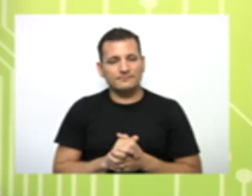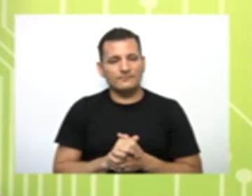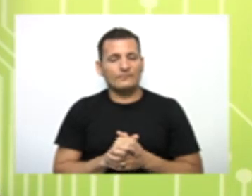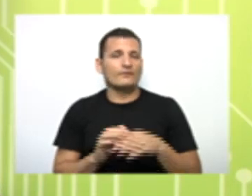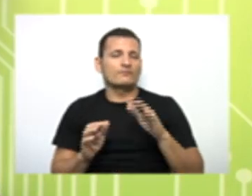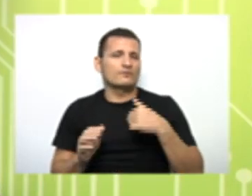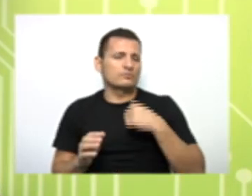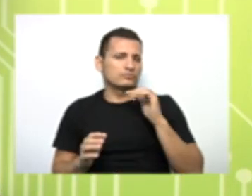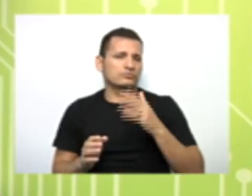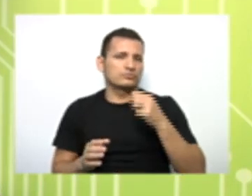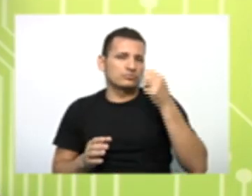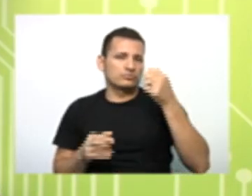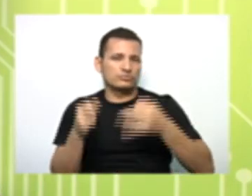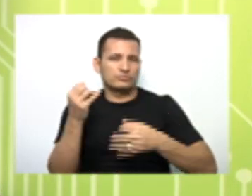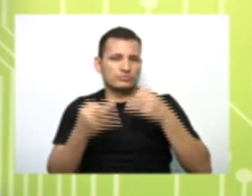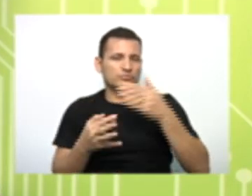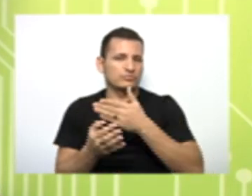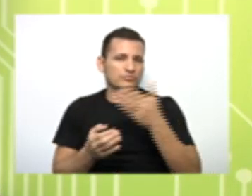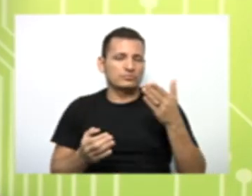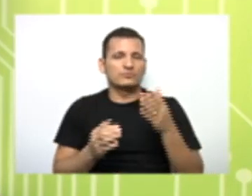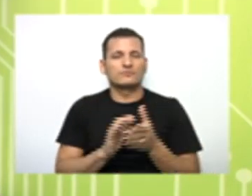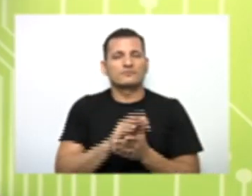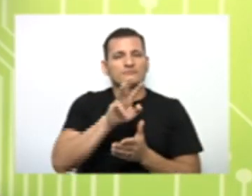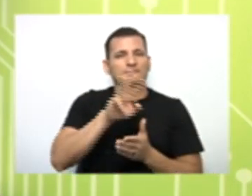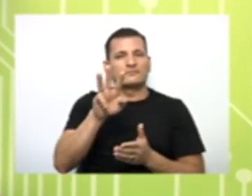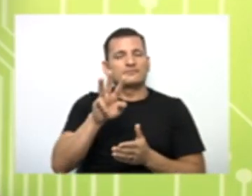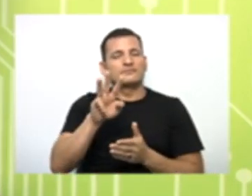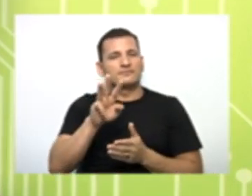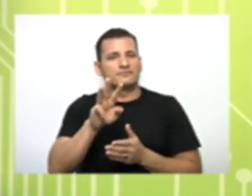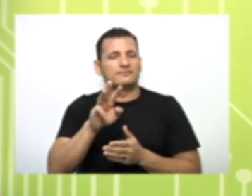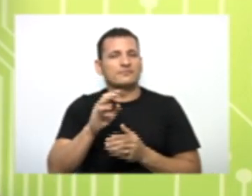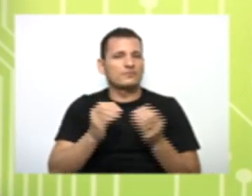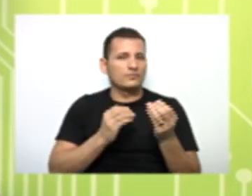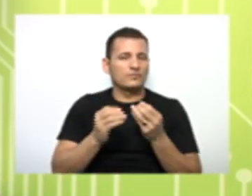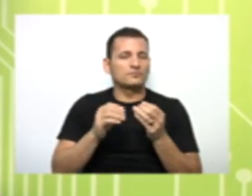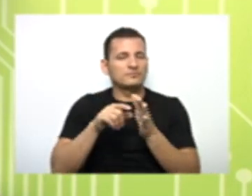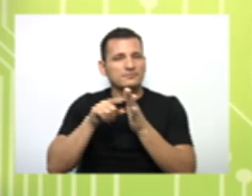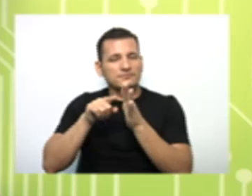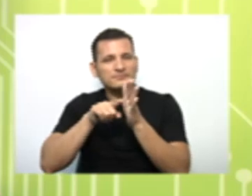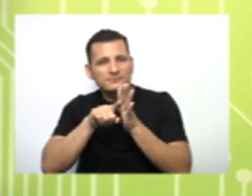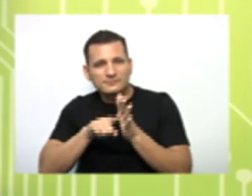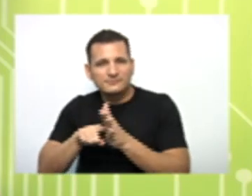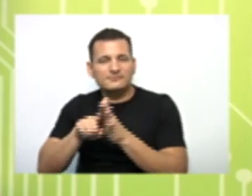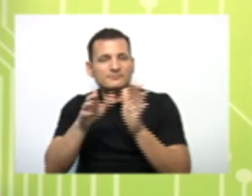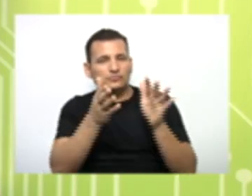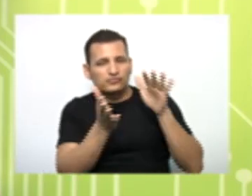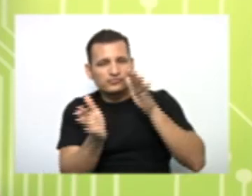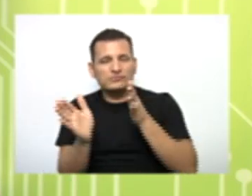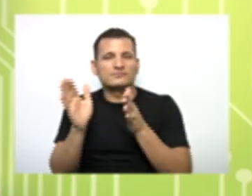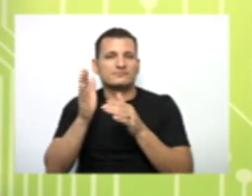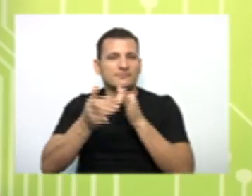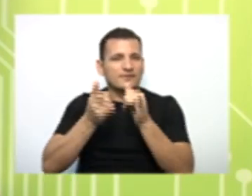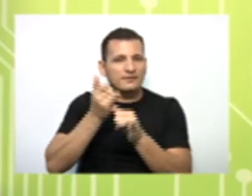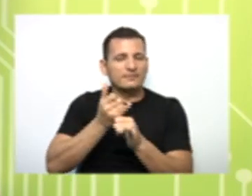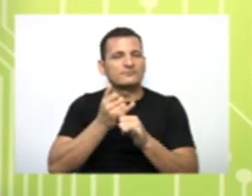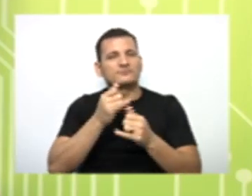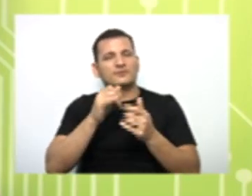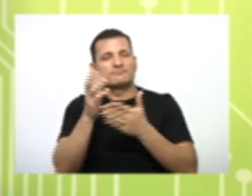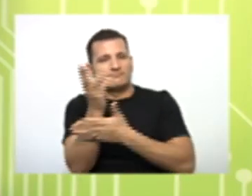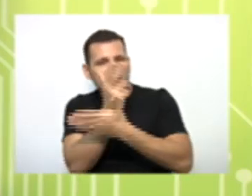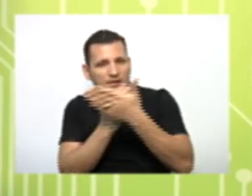agora para vocês de página web, navegar na internet, os layouts da página